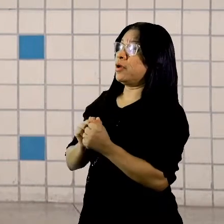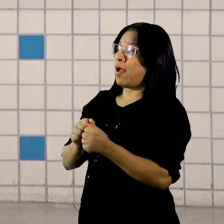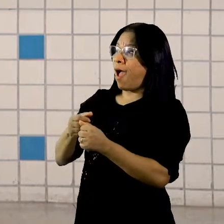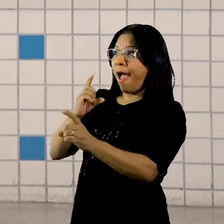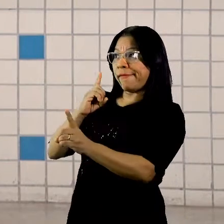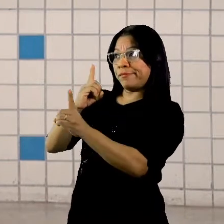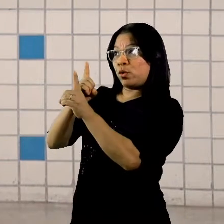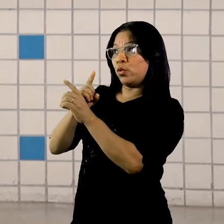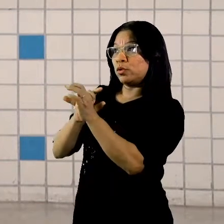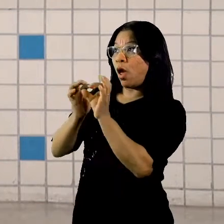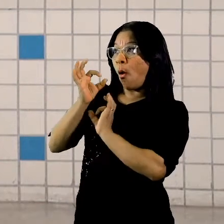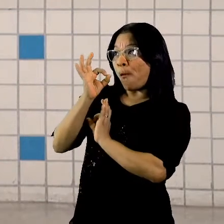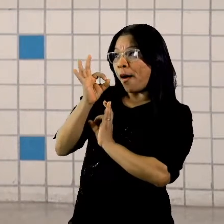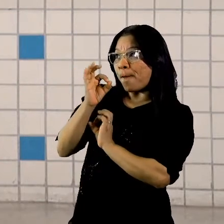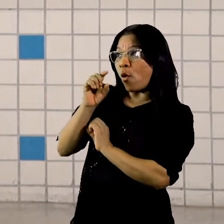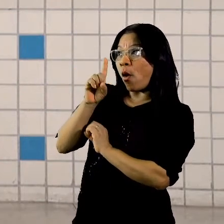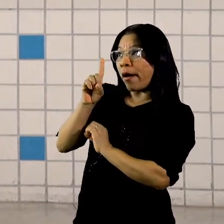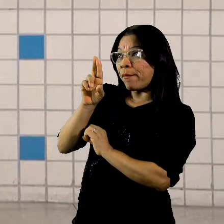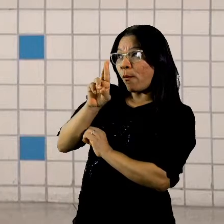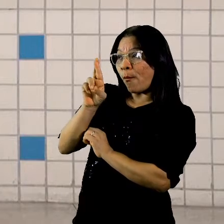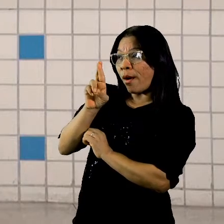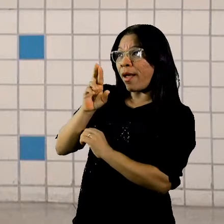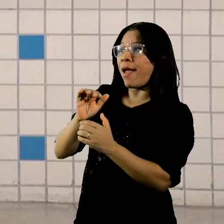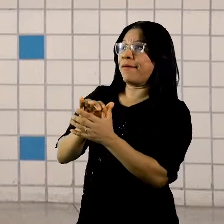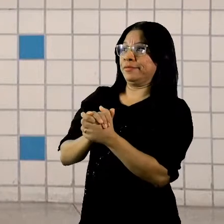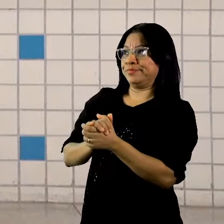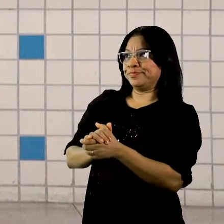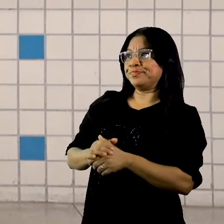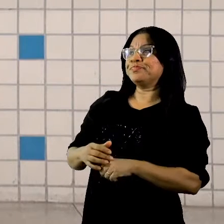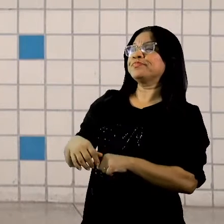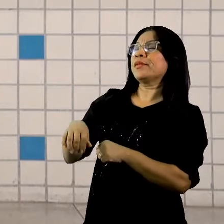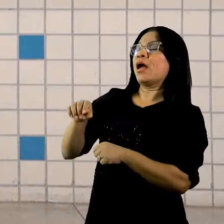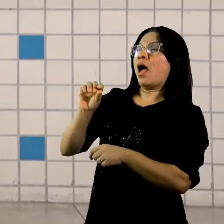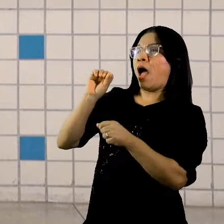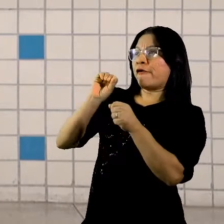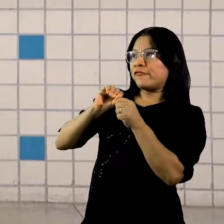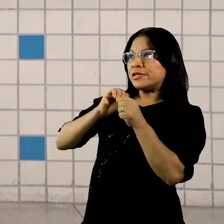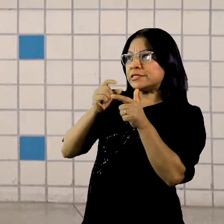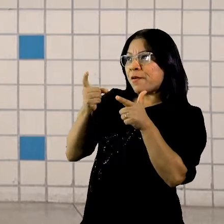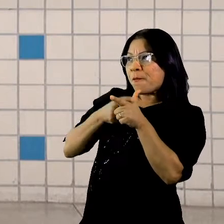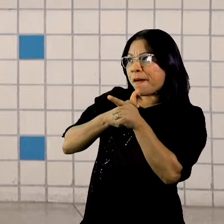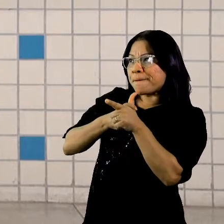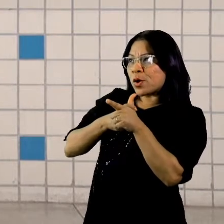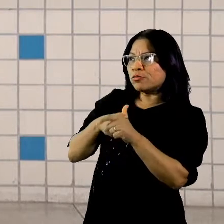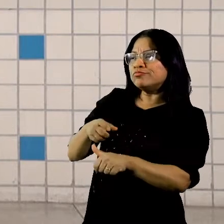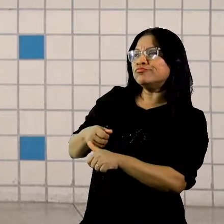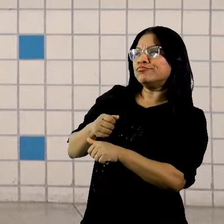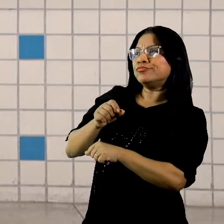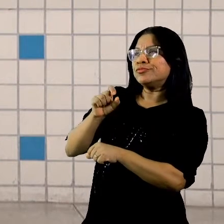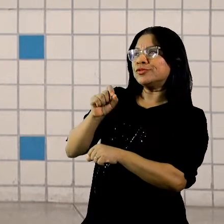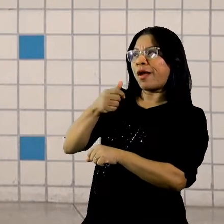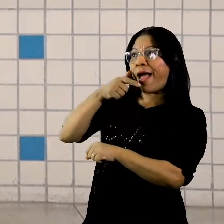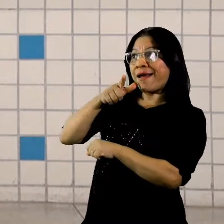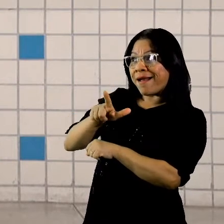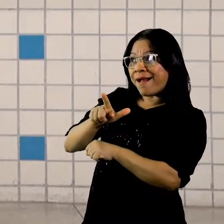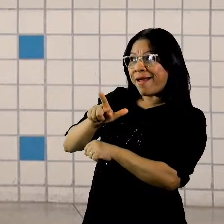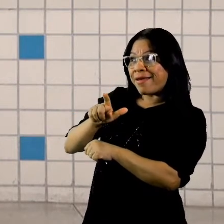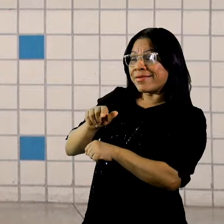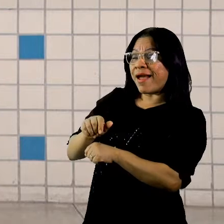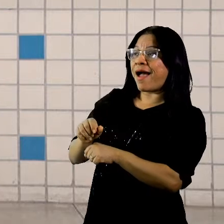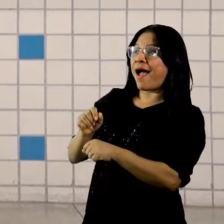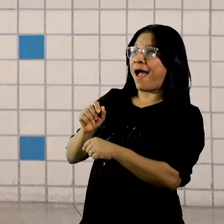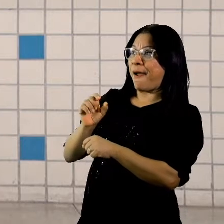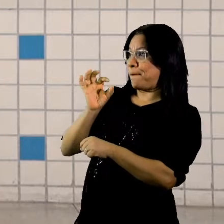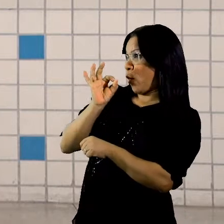velho. Fizemos uma aposta, aquele que contar a maior mentira ganha a moeda. Mas isso é muito feio, disse o